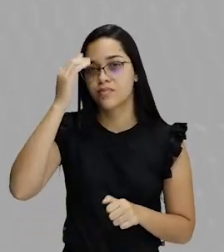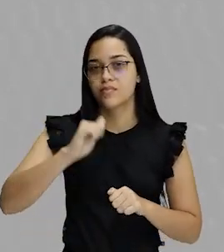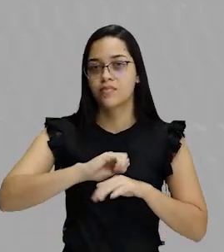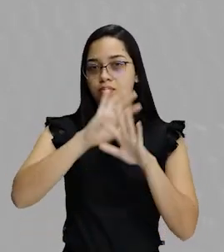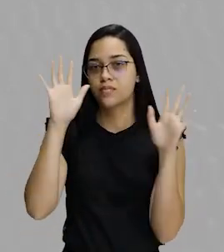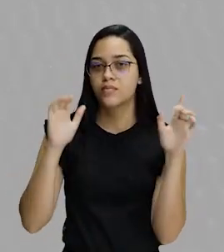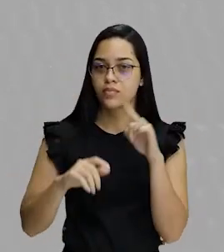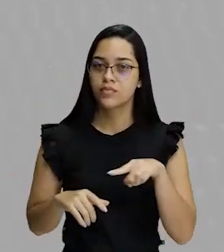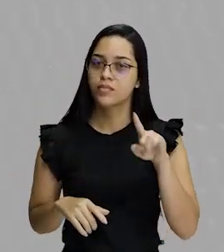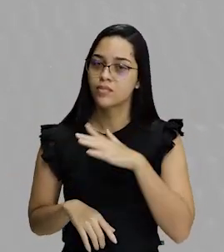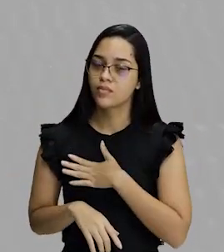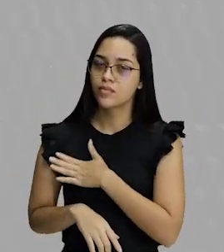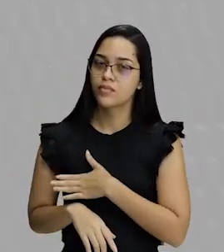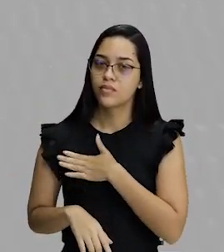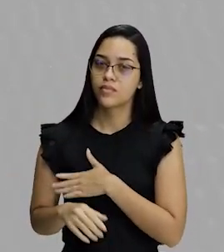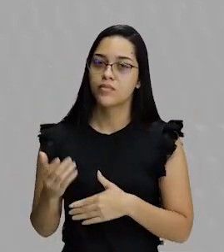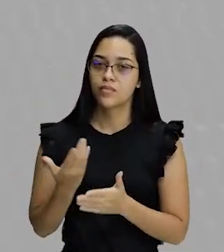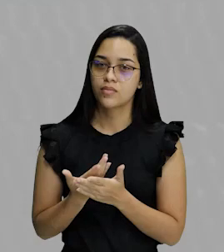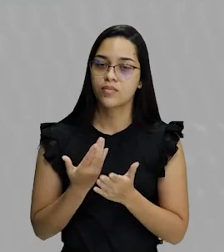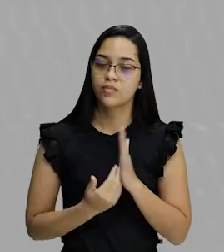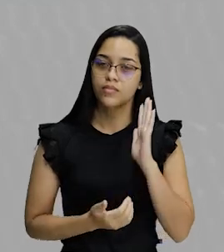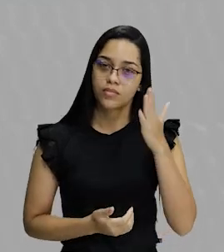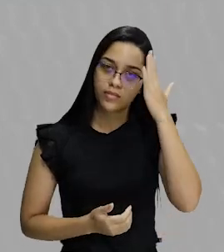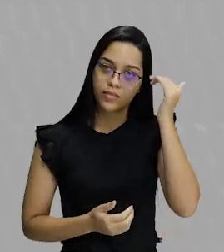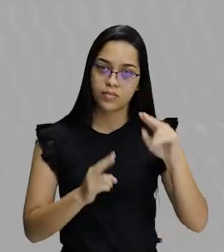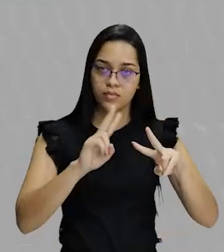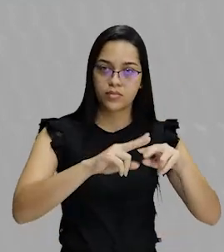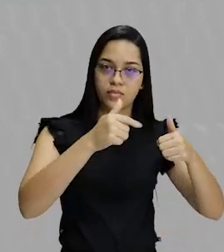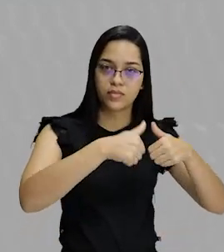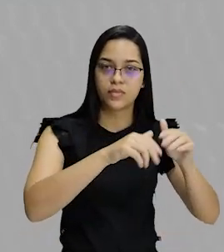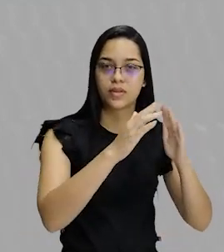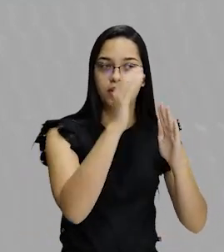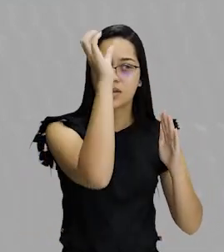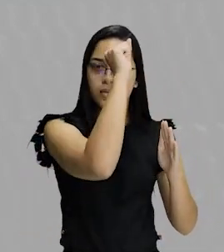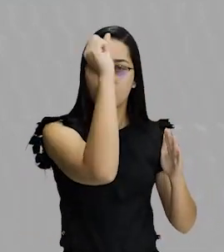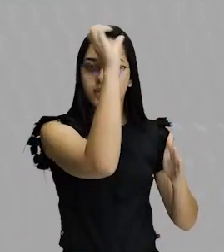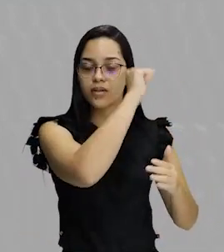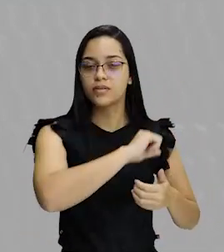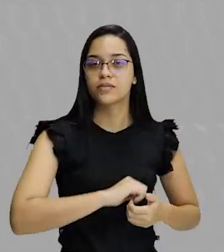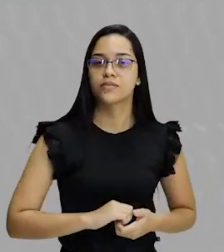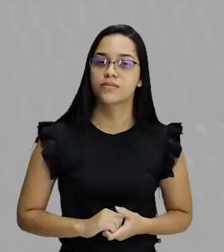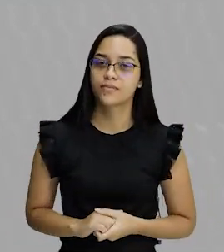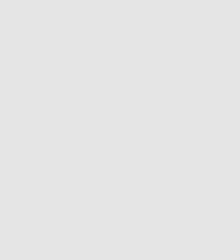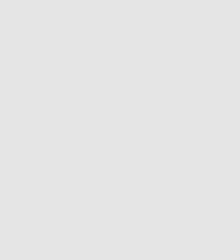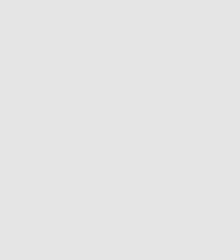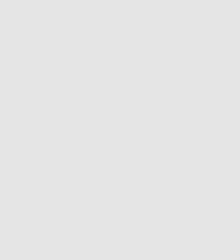espero que vocês tenham gostado da aula. Já sabem, né? Hashtag fica em casa aprendendo.